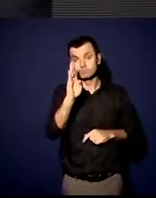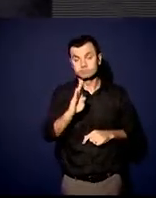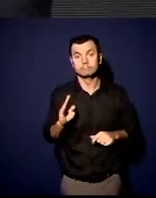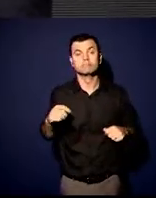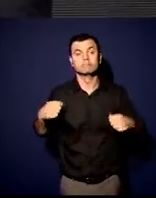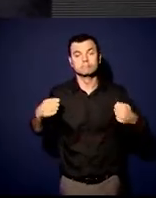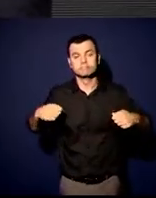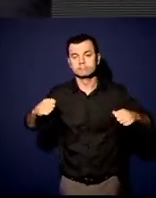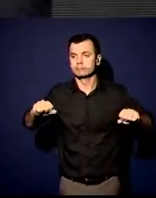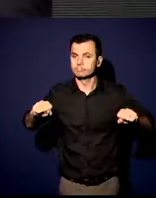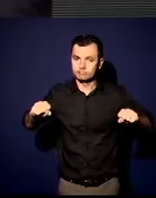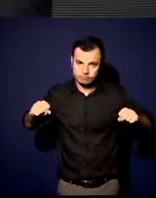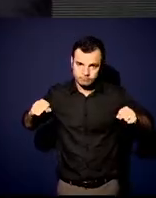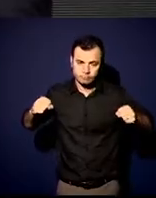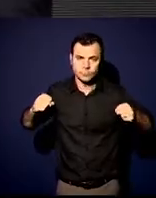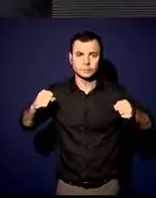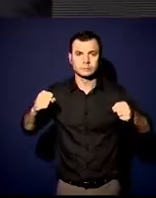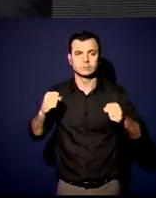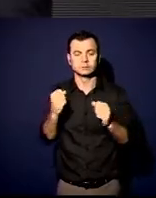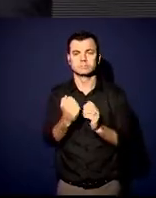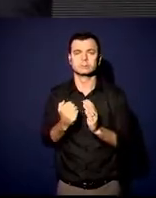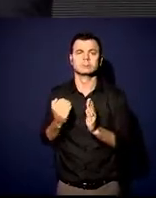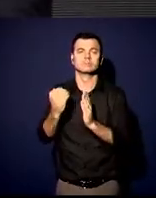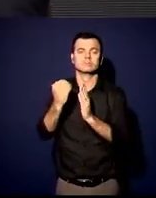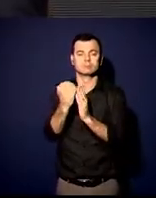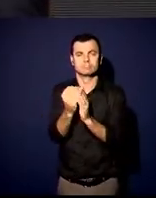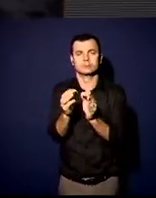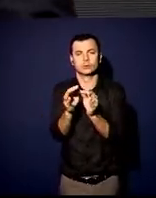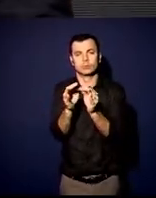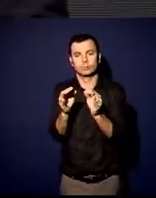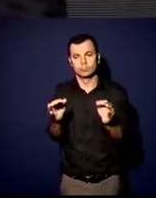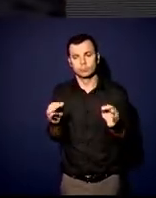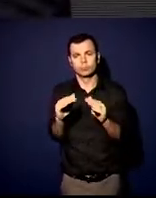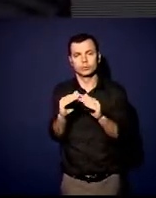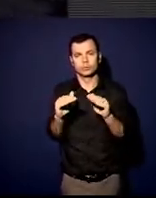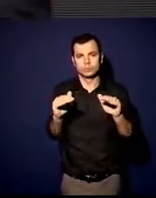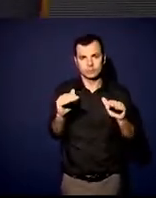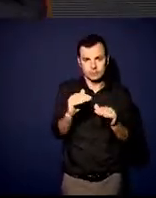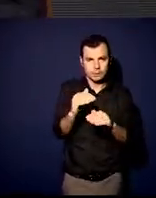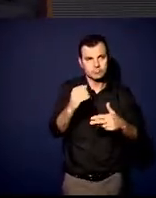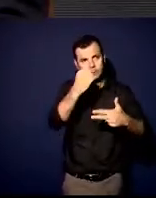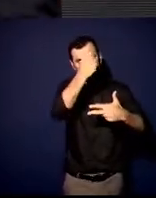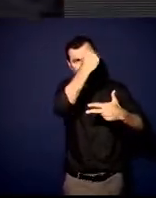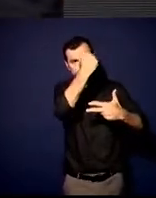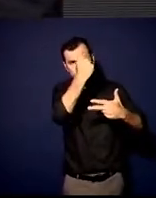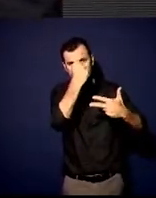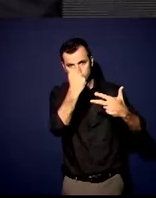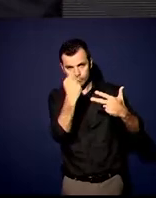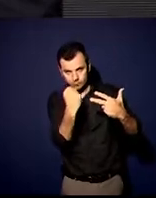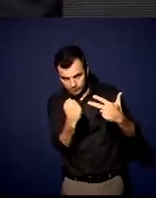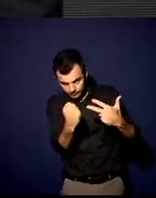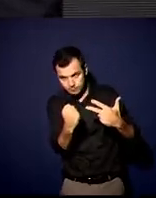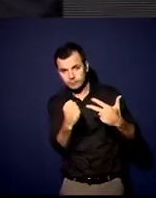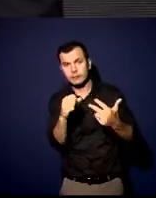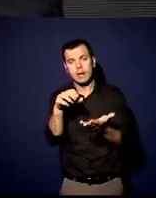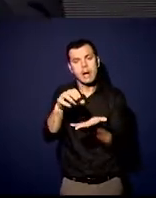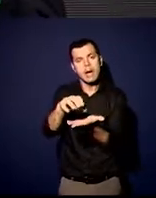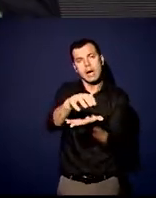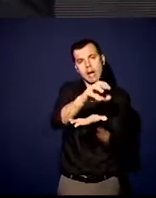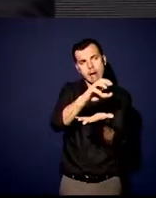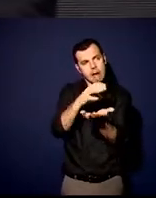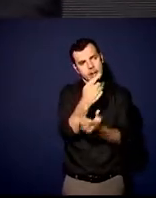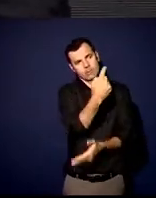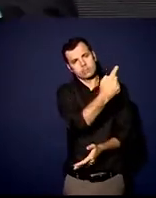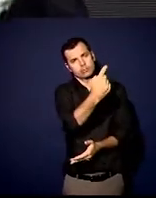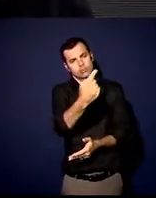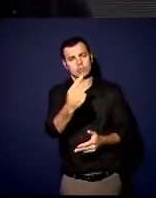um esforço muito grande com muita humildade para que cada poder refrua para o seu espaço condicional dentro